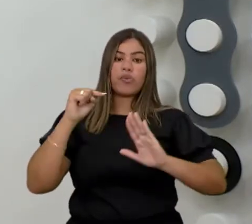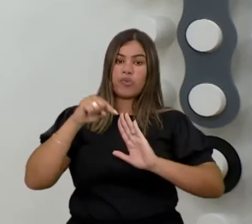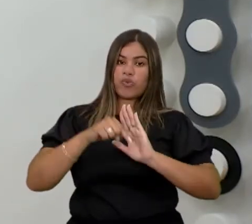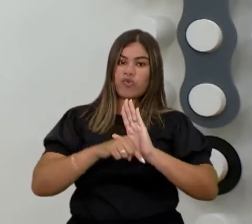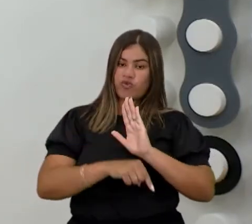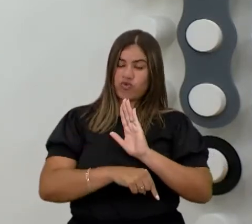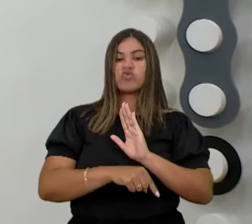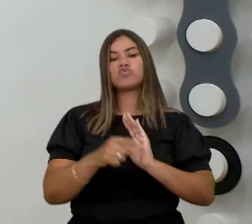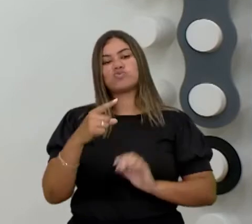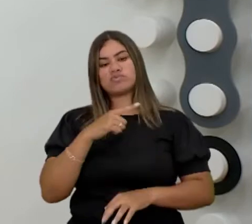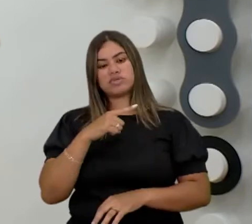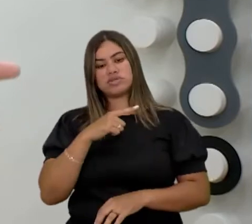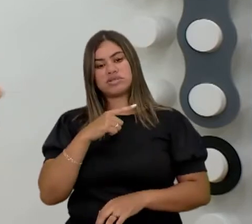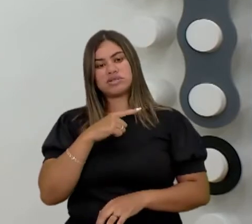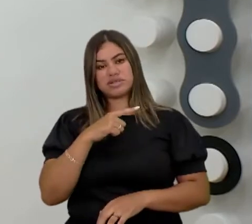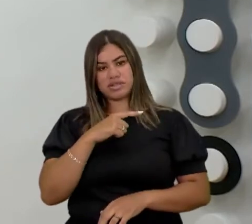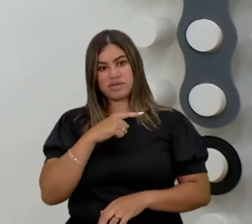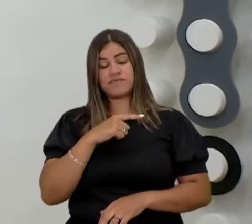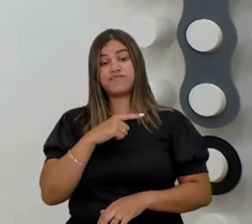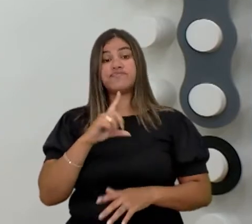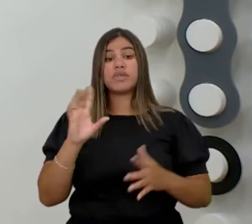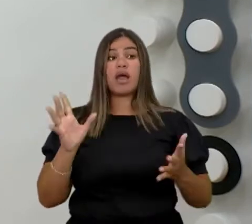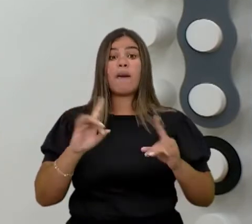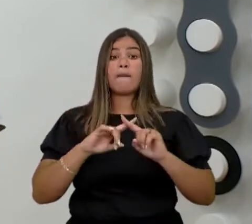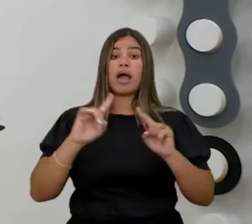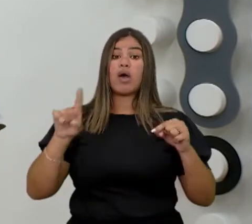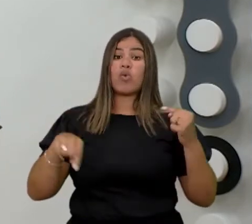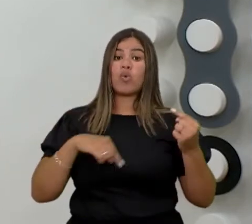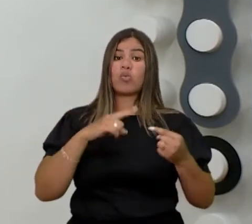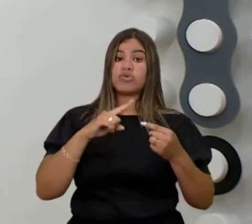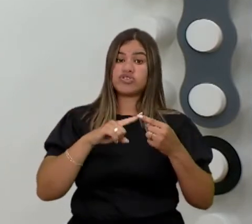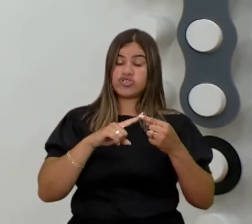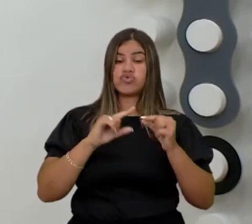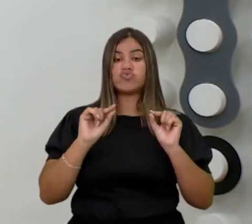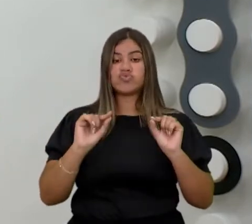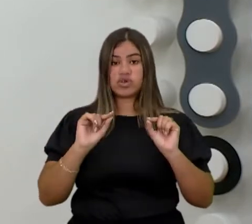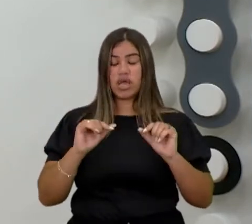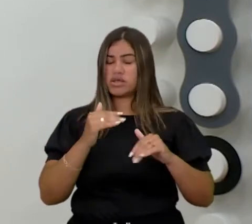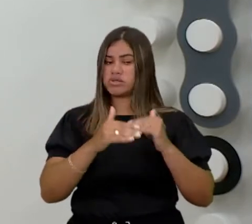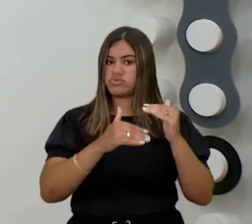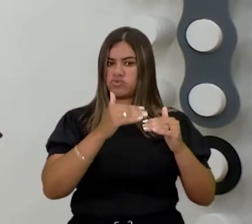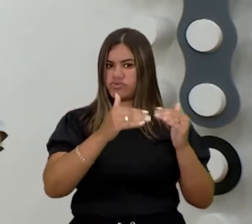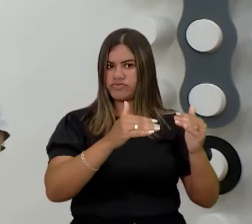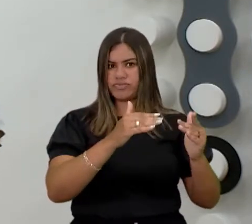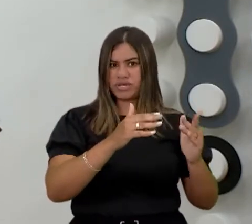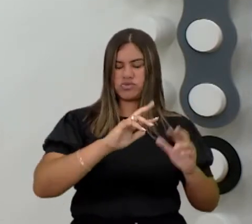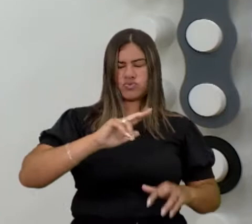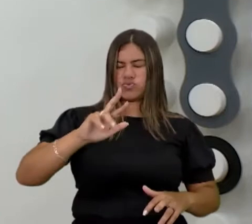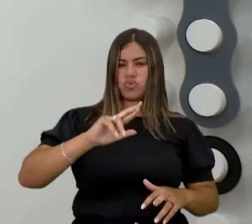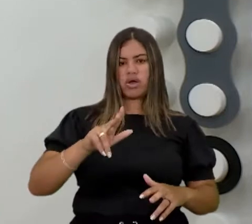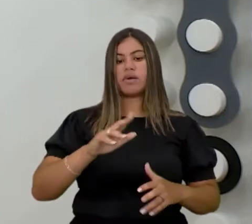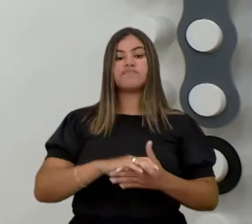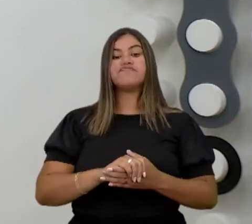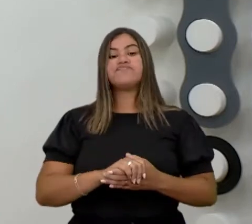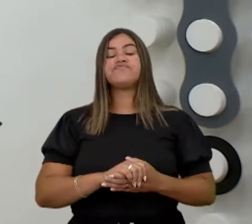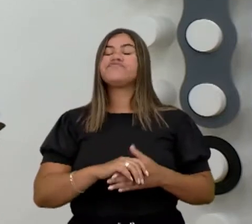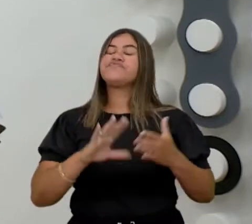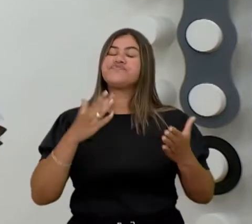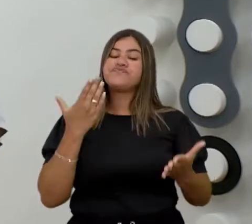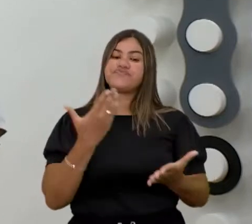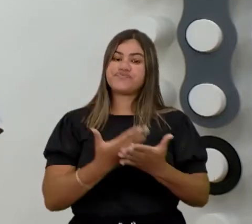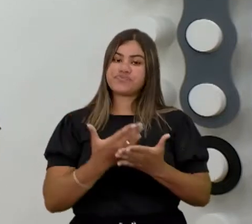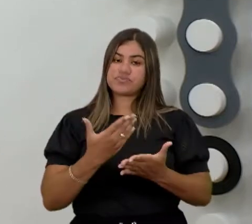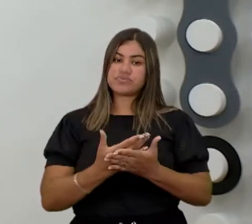nesse conhecimento, não é a nossa intenção desse trabalho de desenvolvimento. É como a gente fala, nós estamos na primeira aula, né,